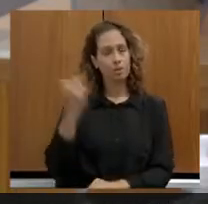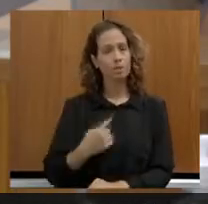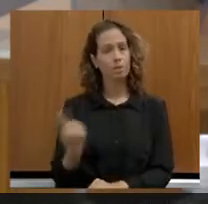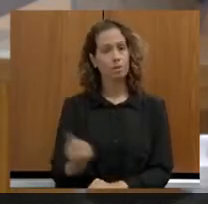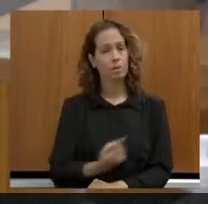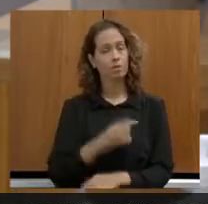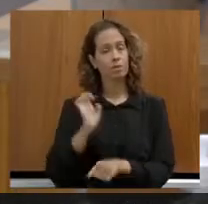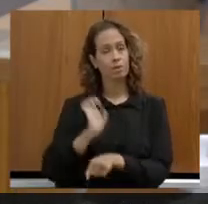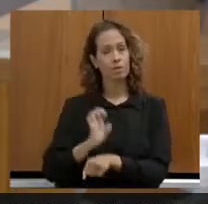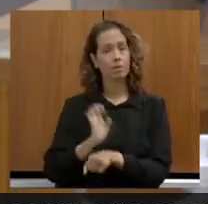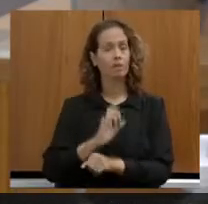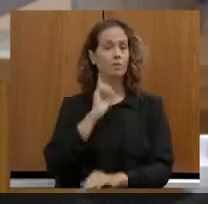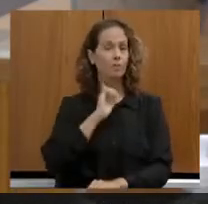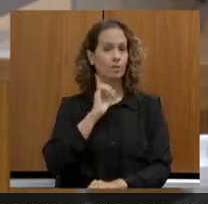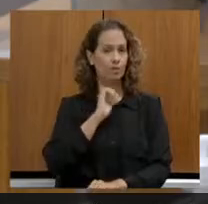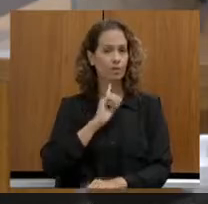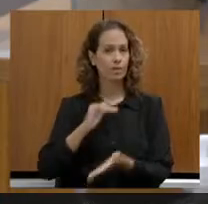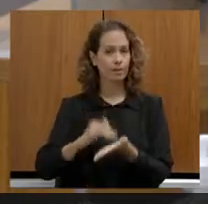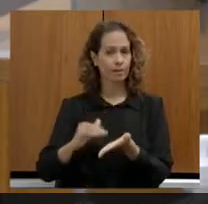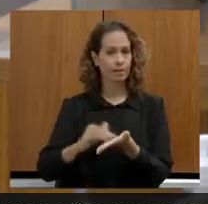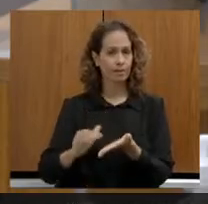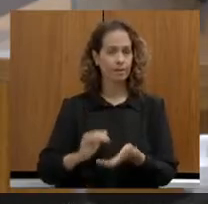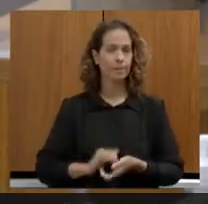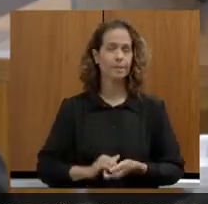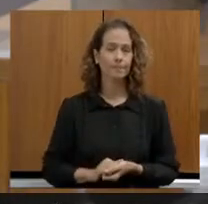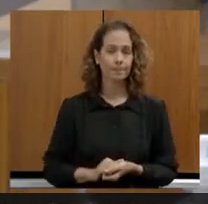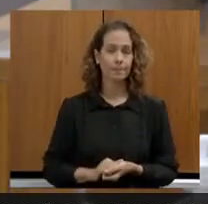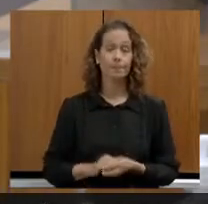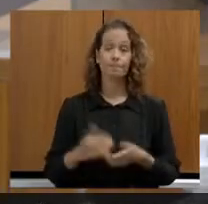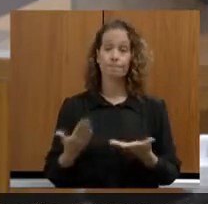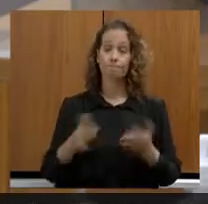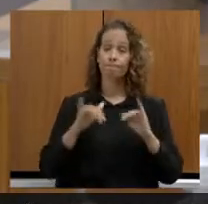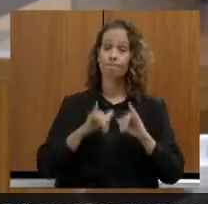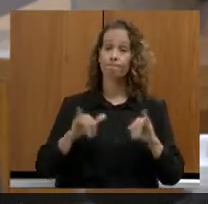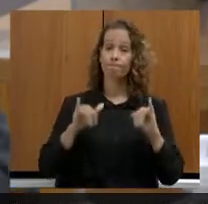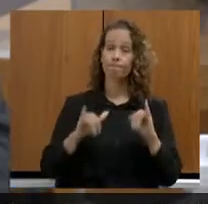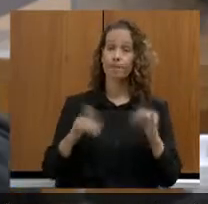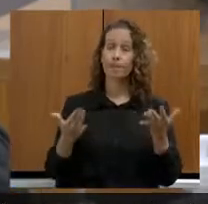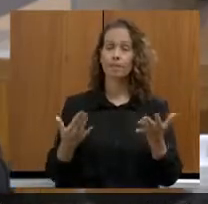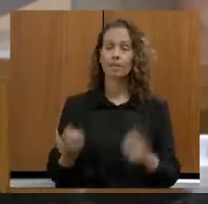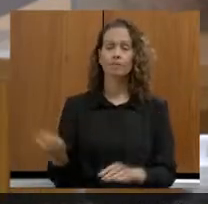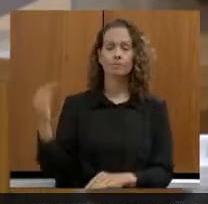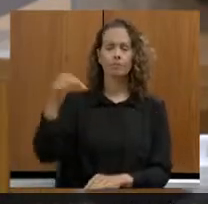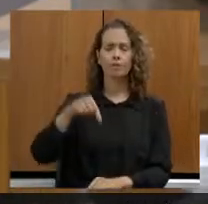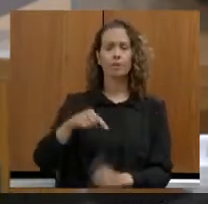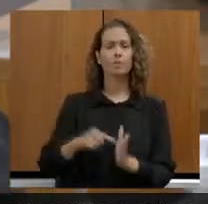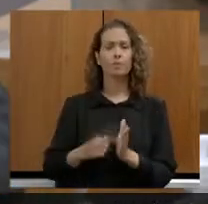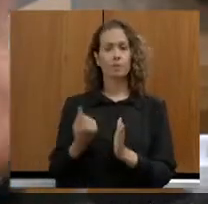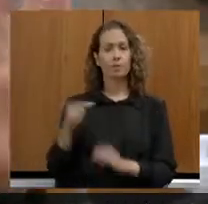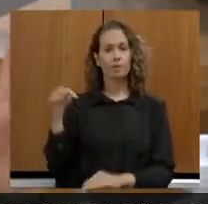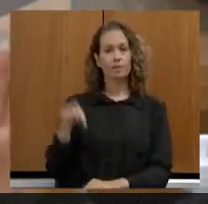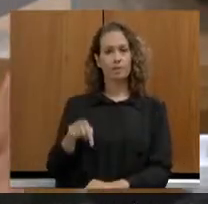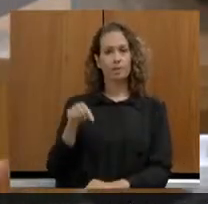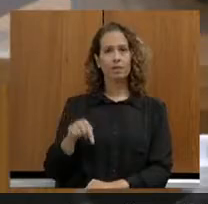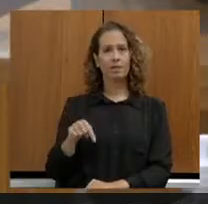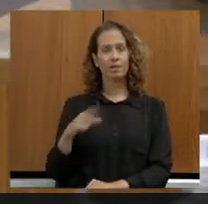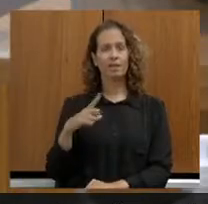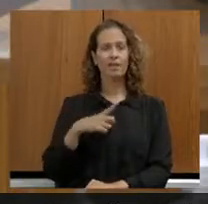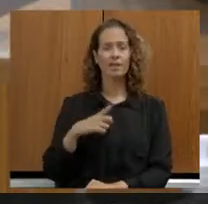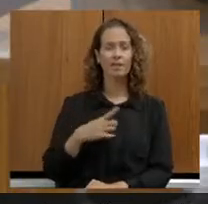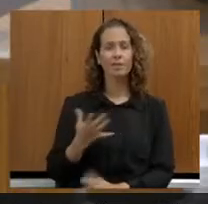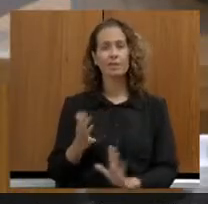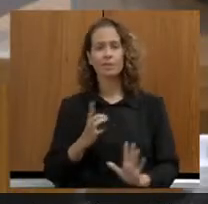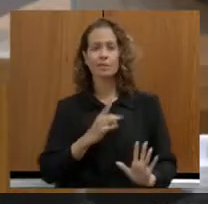para nós estado de Minas Gerais secretária é Confesso que quando aqui o o nome da primeira vez eu tinha um certo